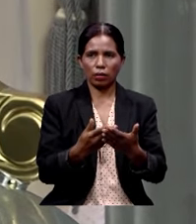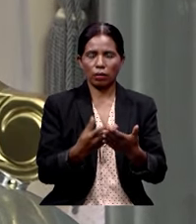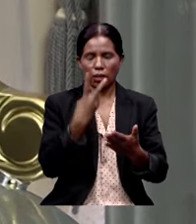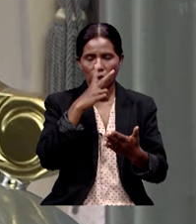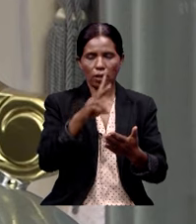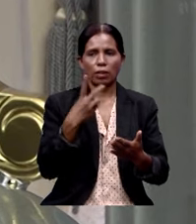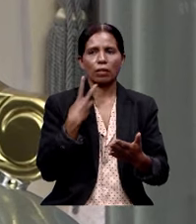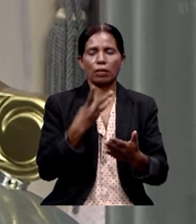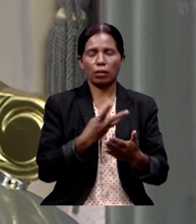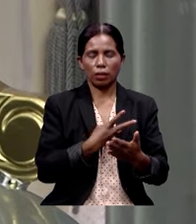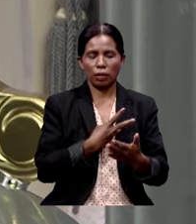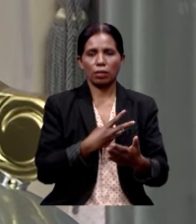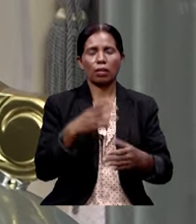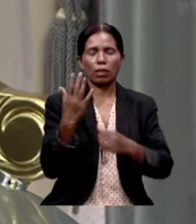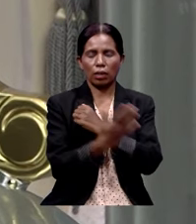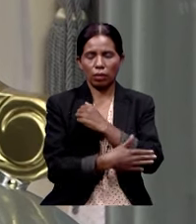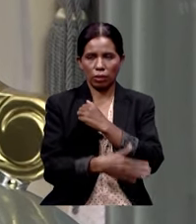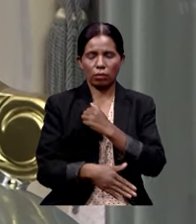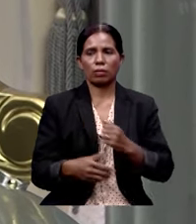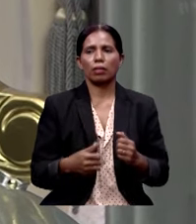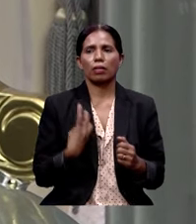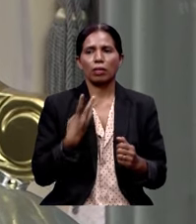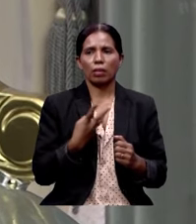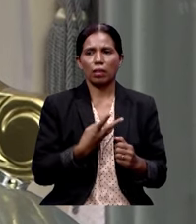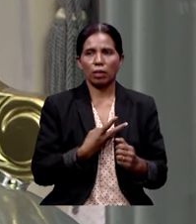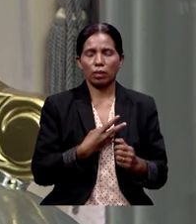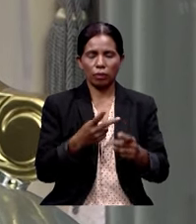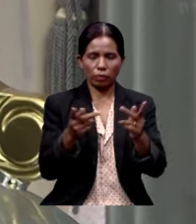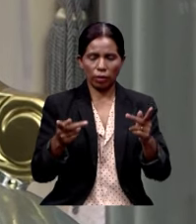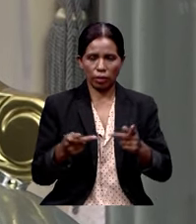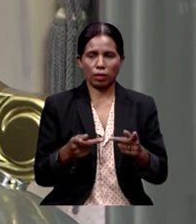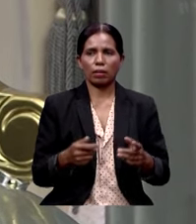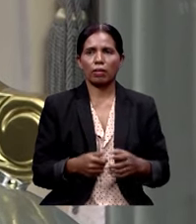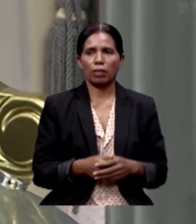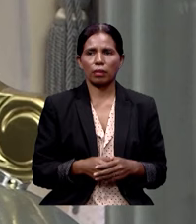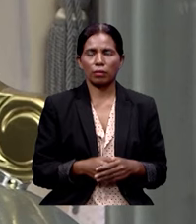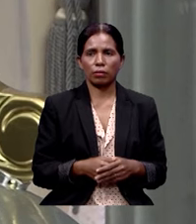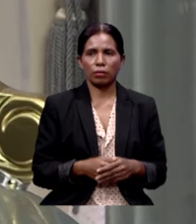para Itania a conjuntura, não Itania a região, Itania a área, Itania a território.